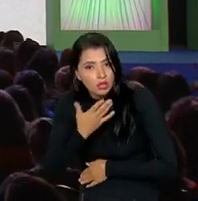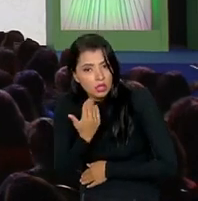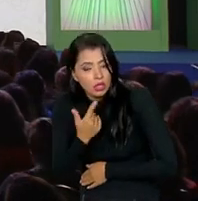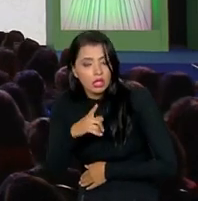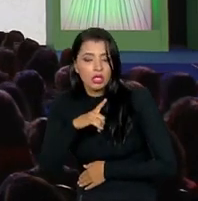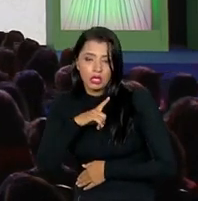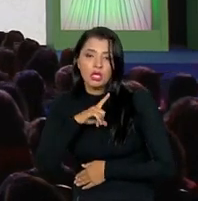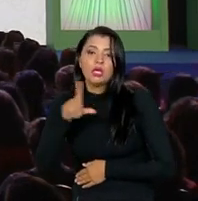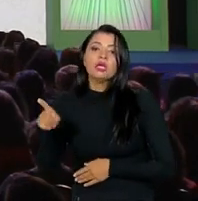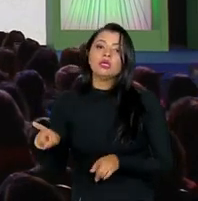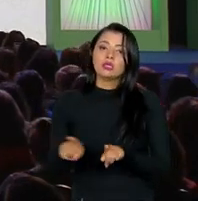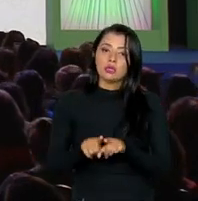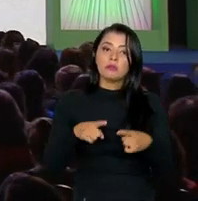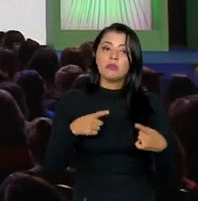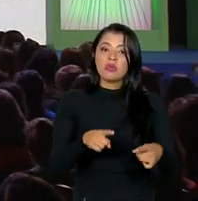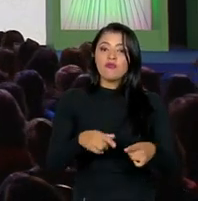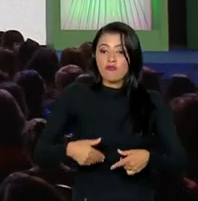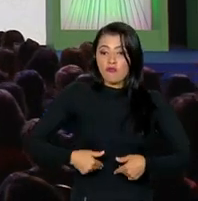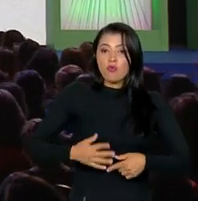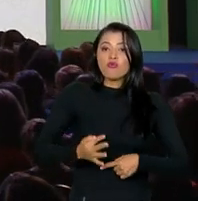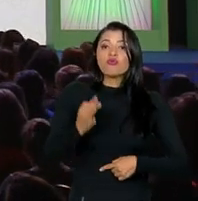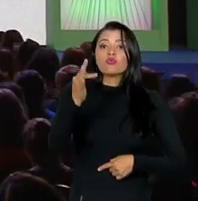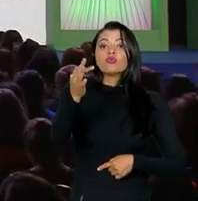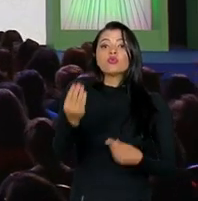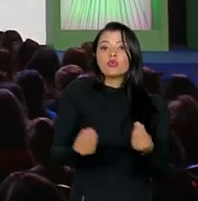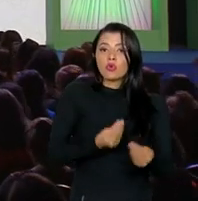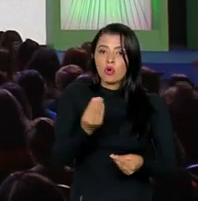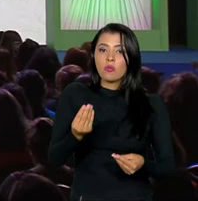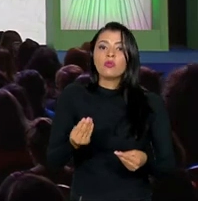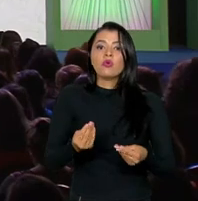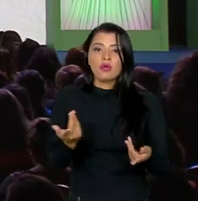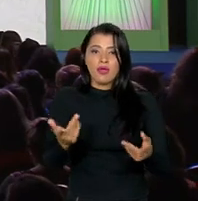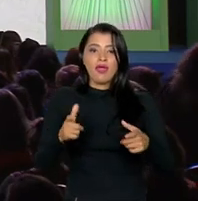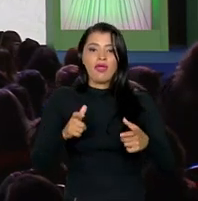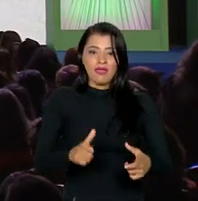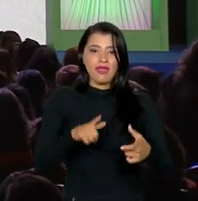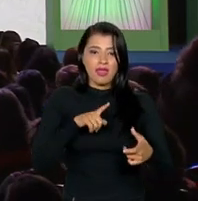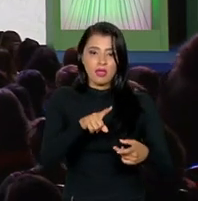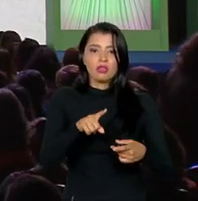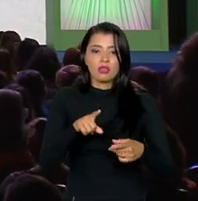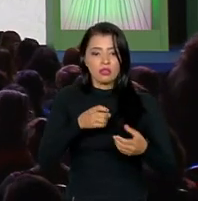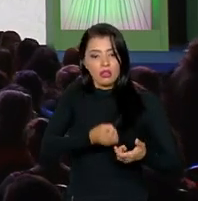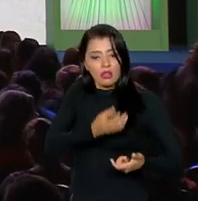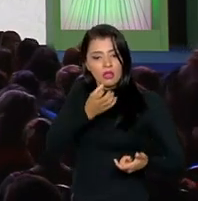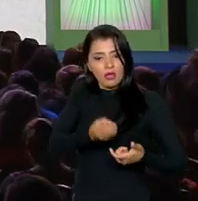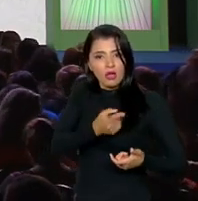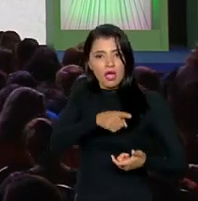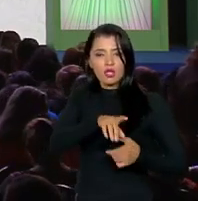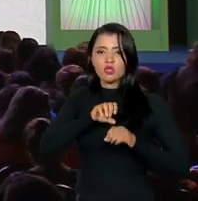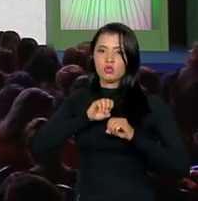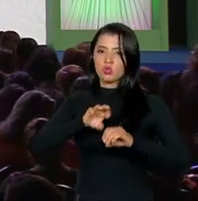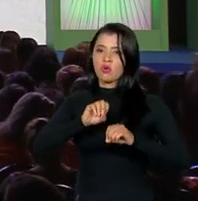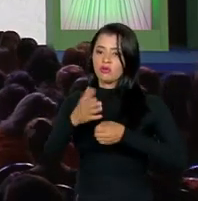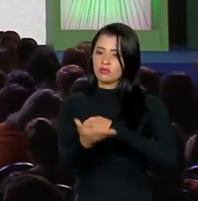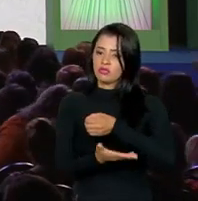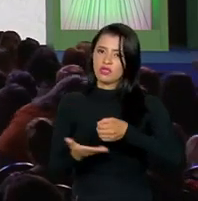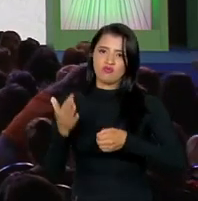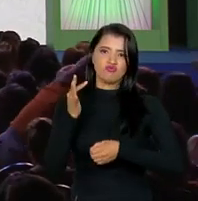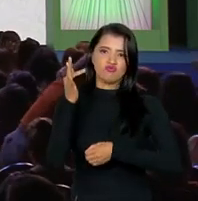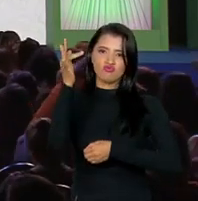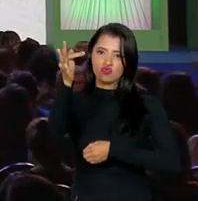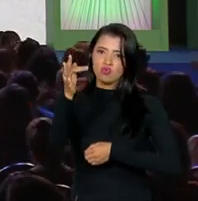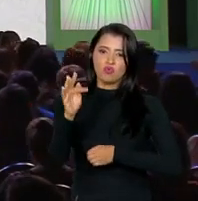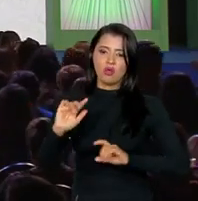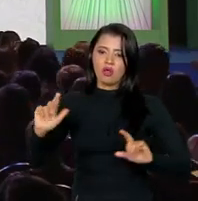gente combater a fome do futuro é com a panela da alfabetização. É só com a educação que nós vamos